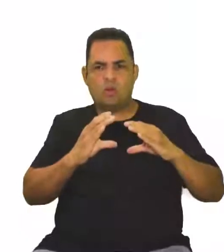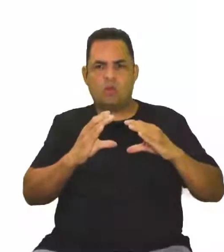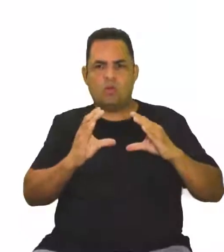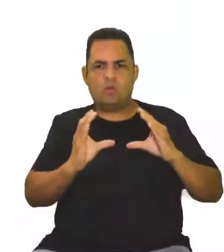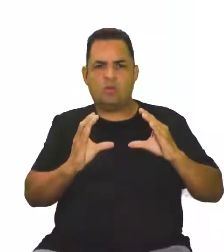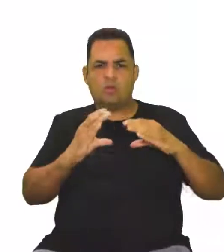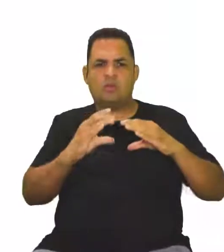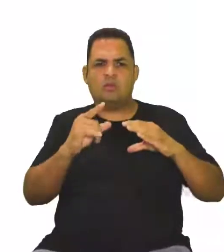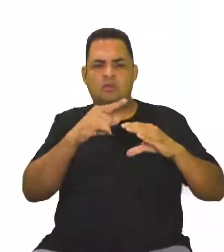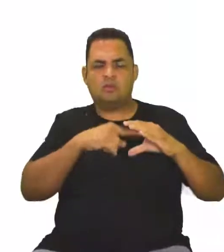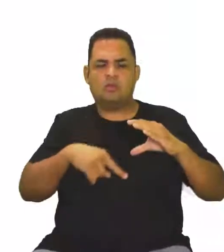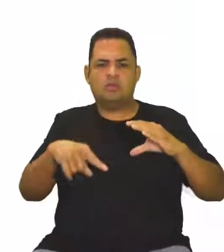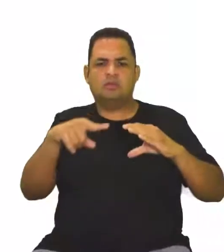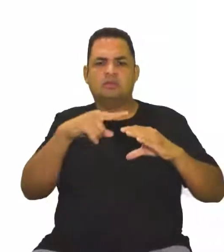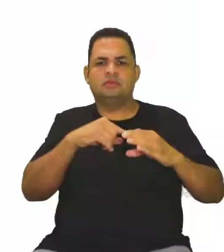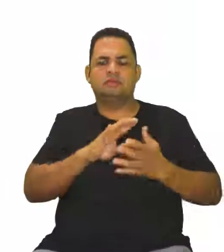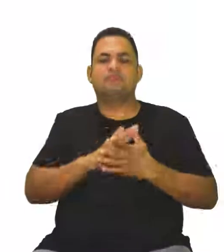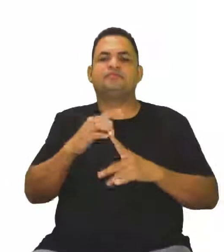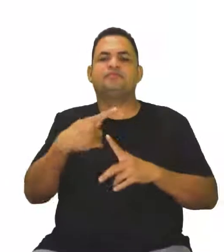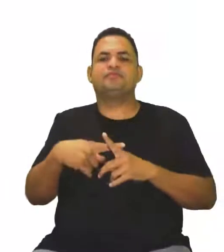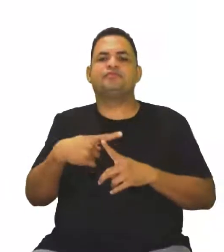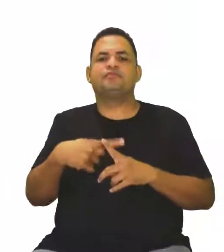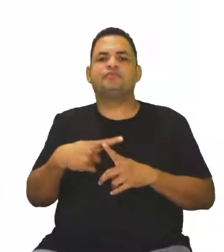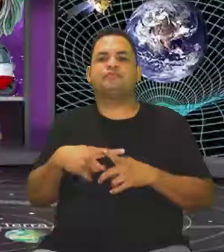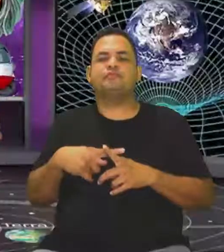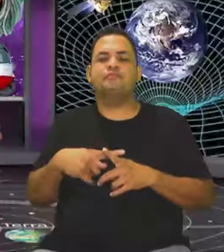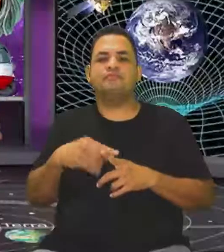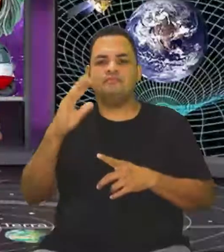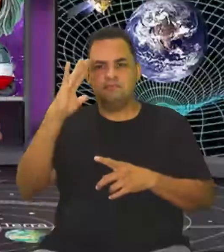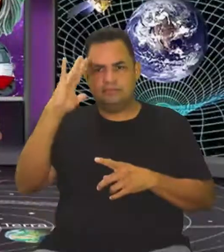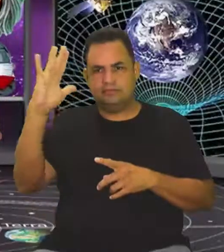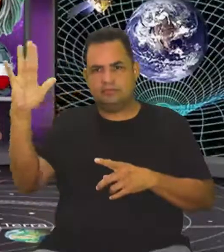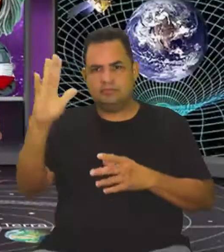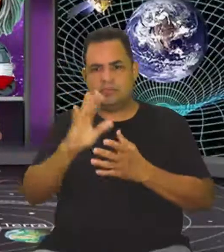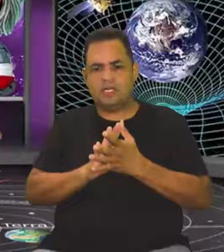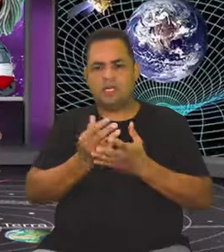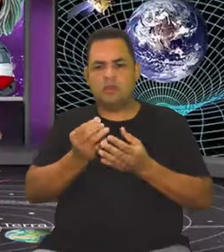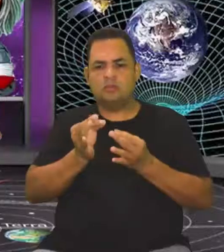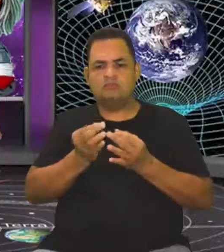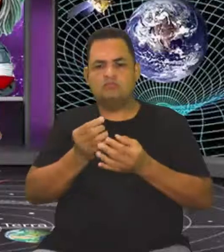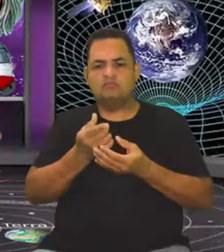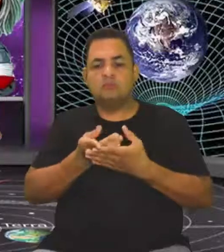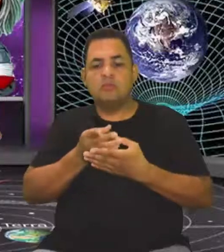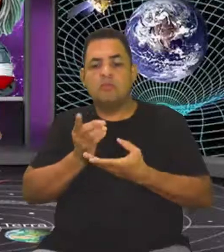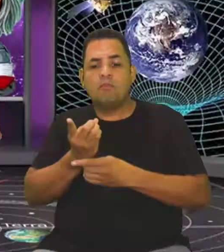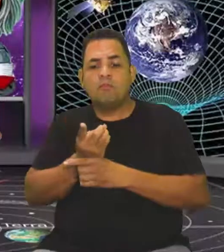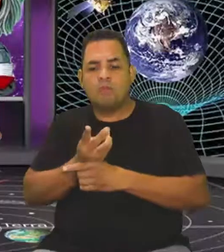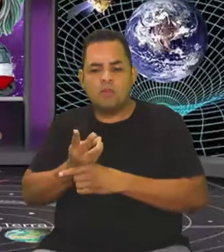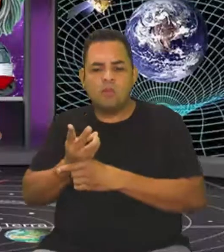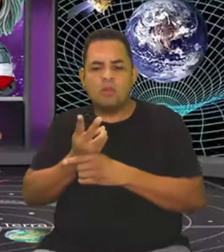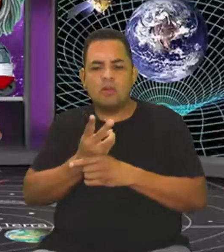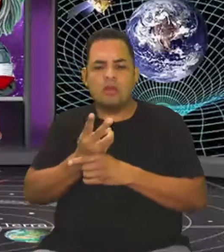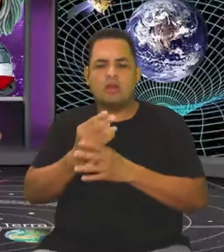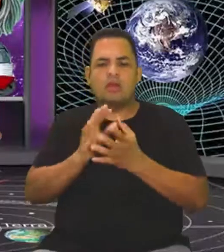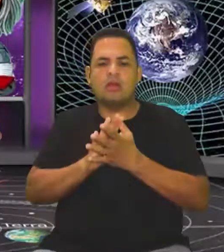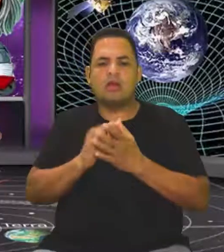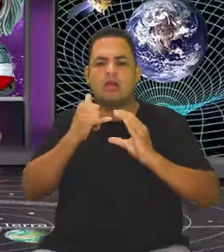à resistência do circuito. Pessoal, isso por quê? Imagine, eu quero medir corrente. O que o resistor faz lá no